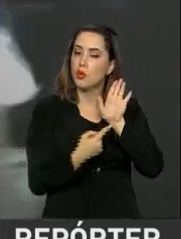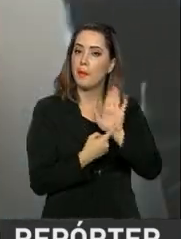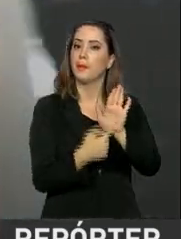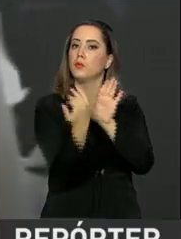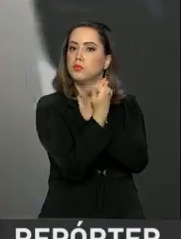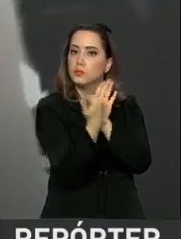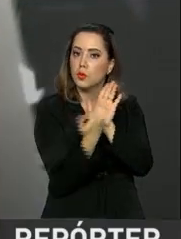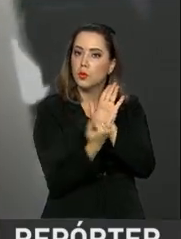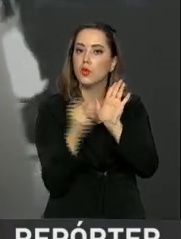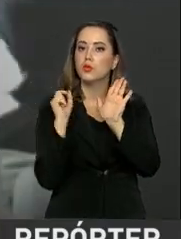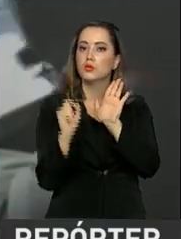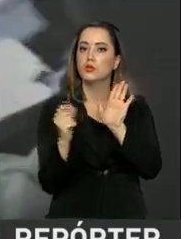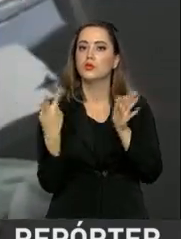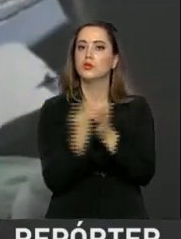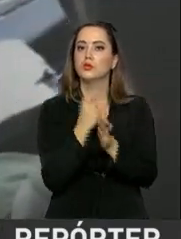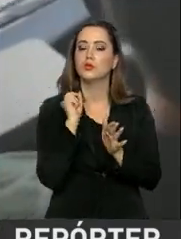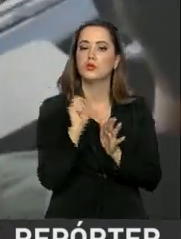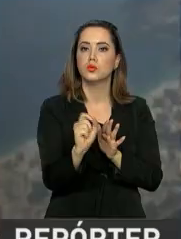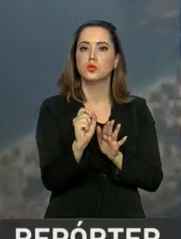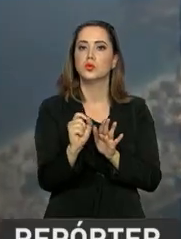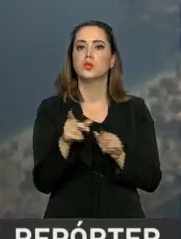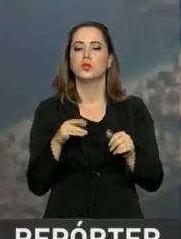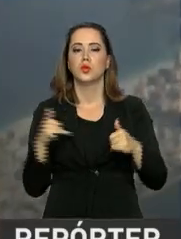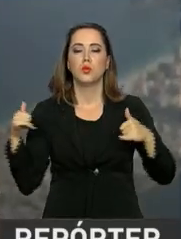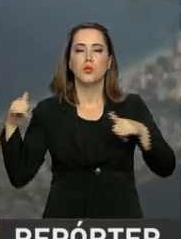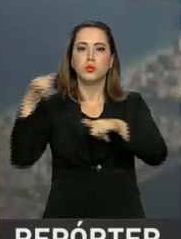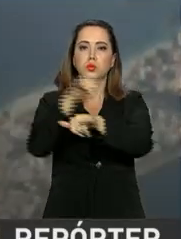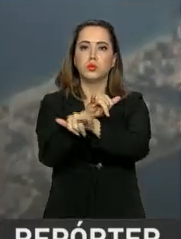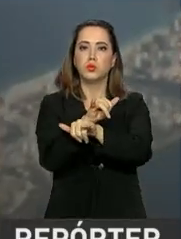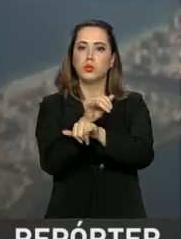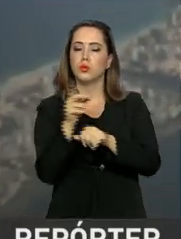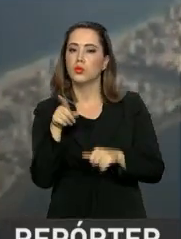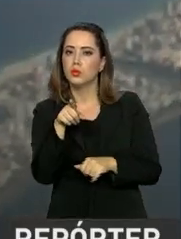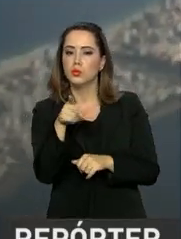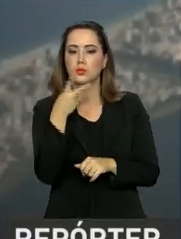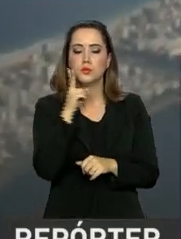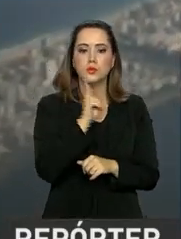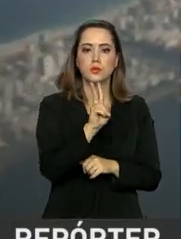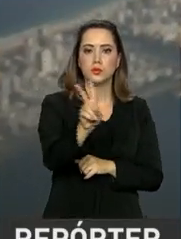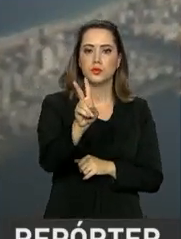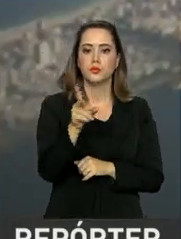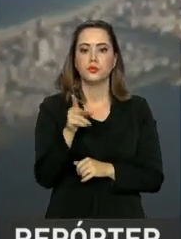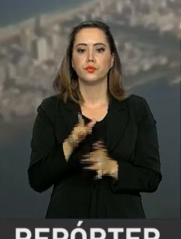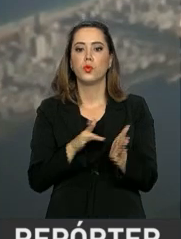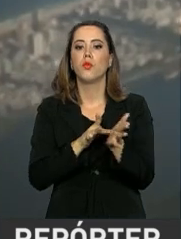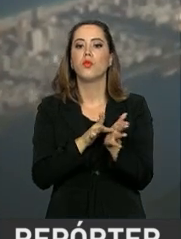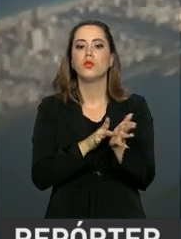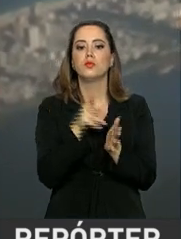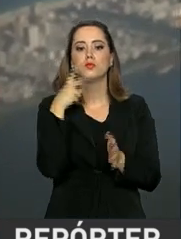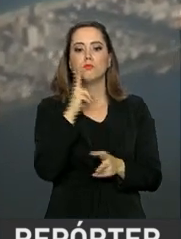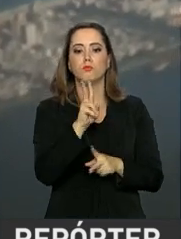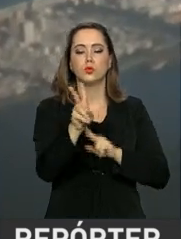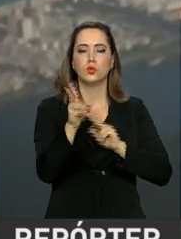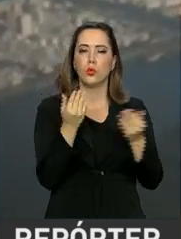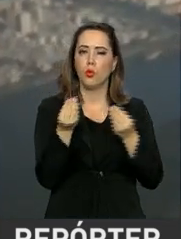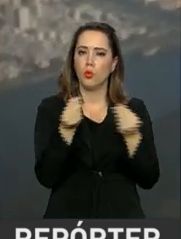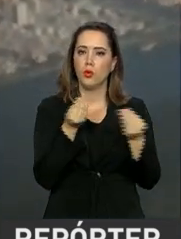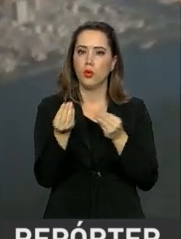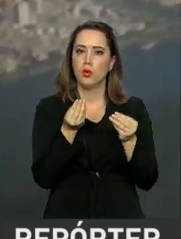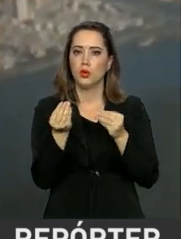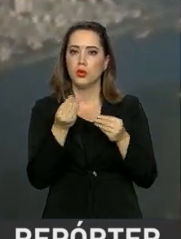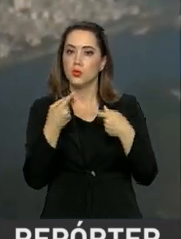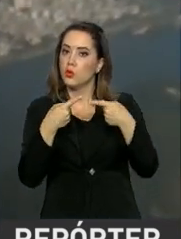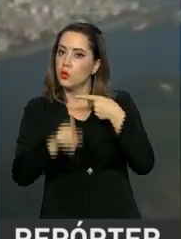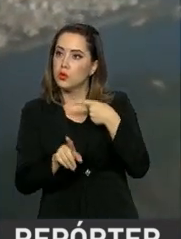nesta quinta-feira com uma simulação de interceptação durante voo sobre o Parque Olímpico da Barra da Tijuca.